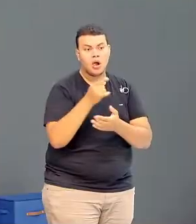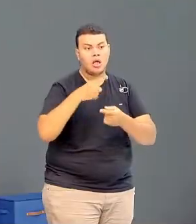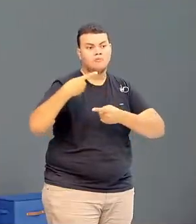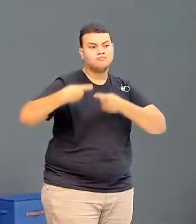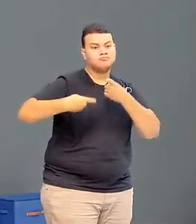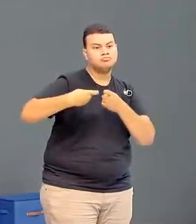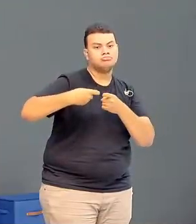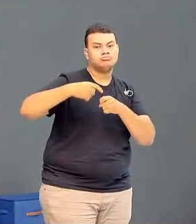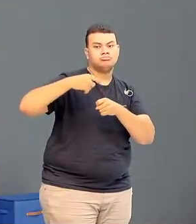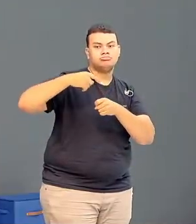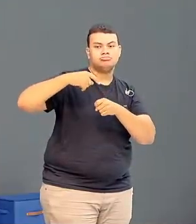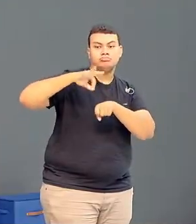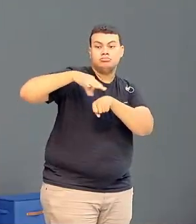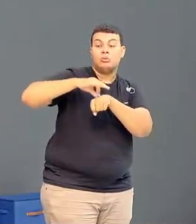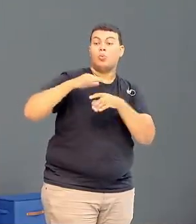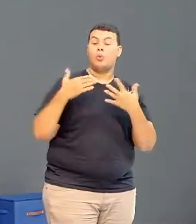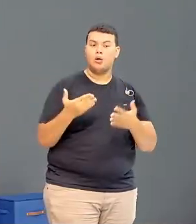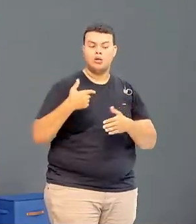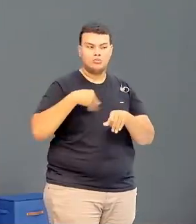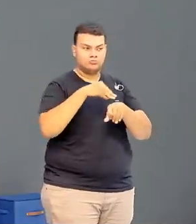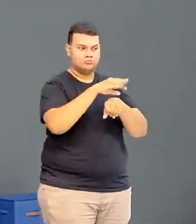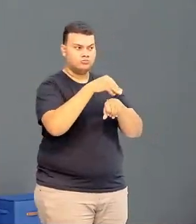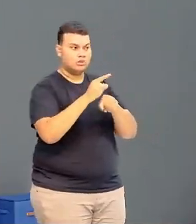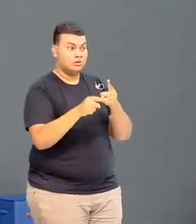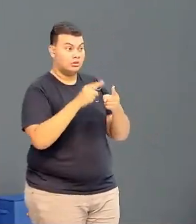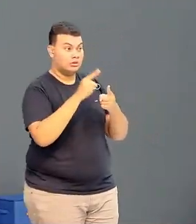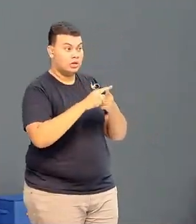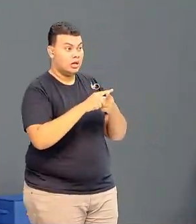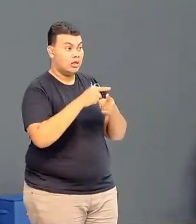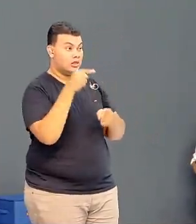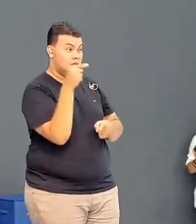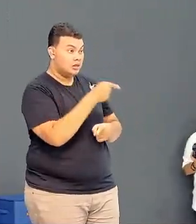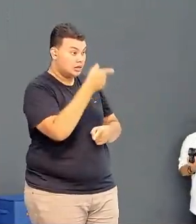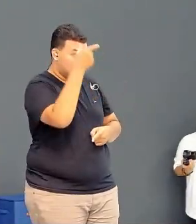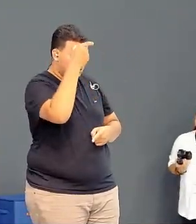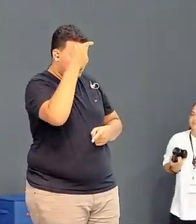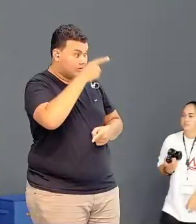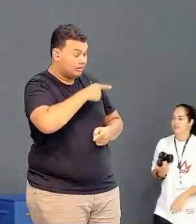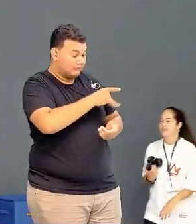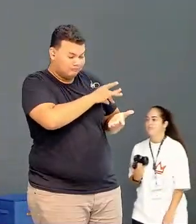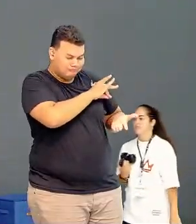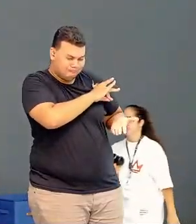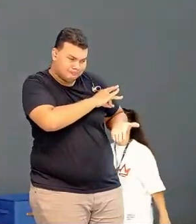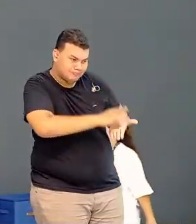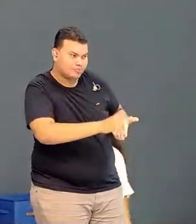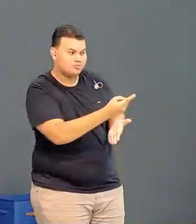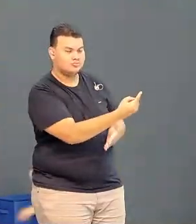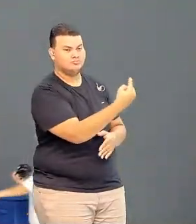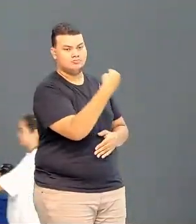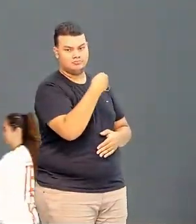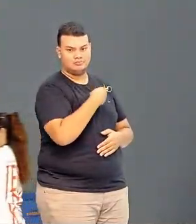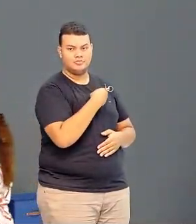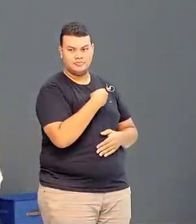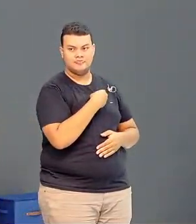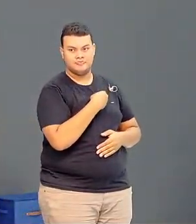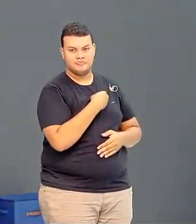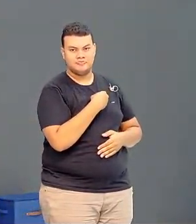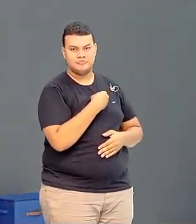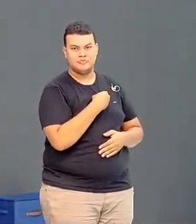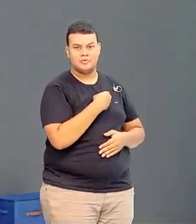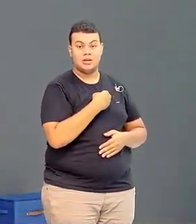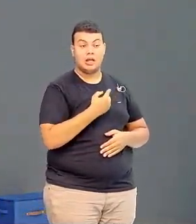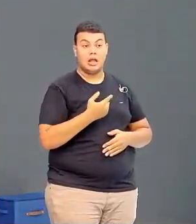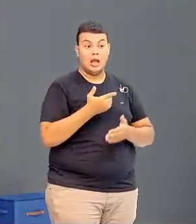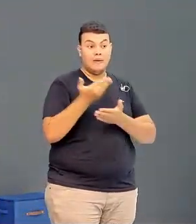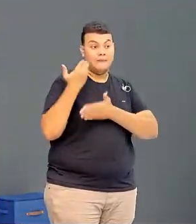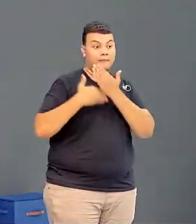que eu citei foi que o nosso inimigo, ele nos odeia. Tá, gente? A palavra diz que desde o